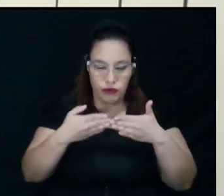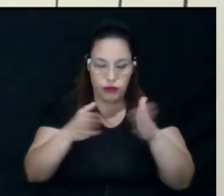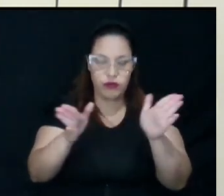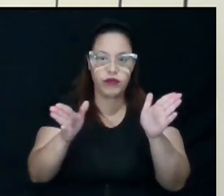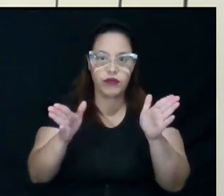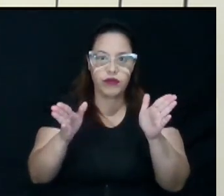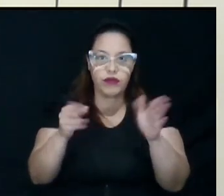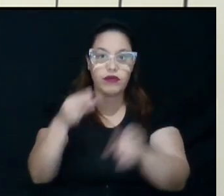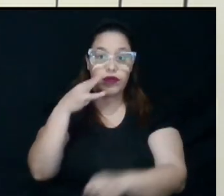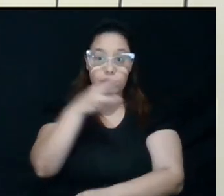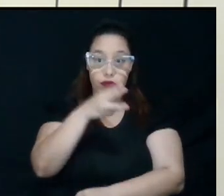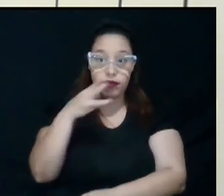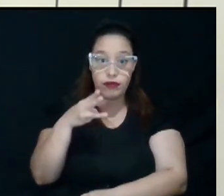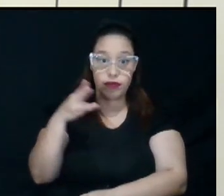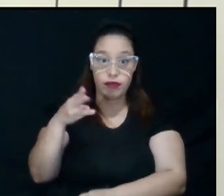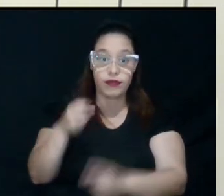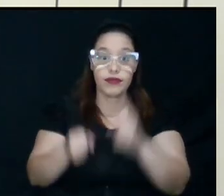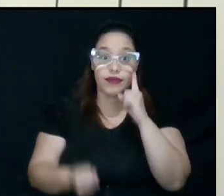o